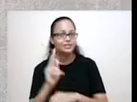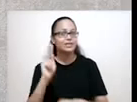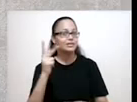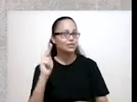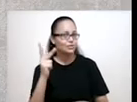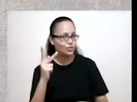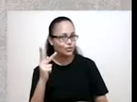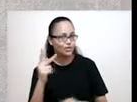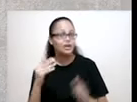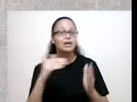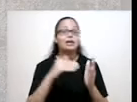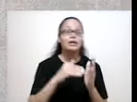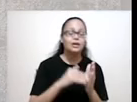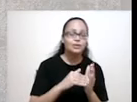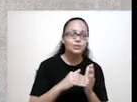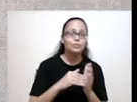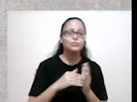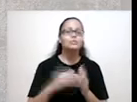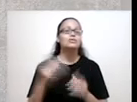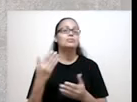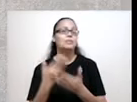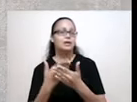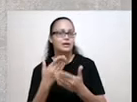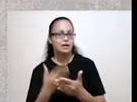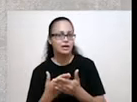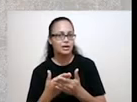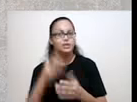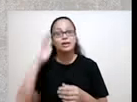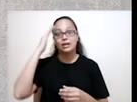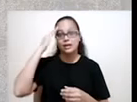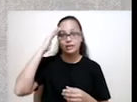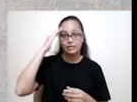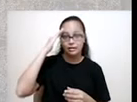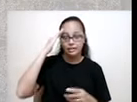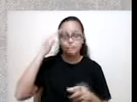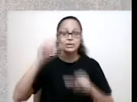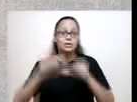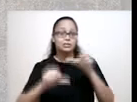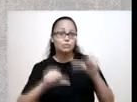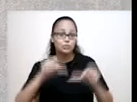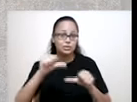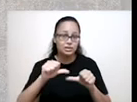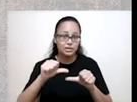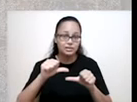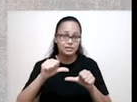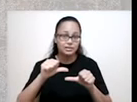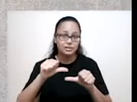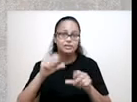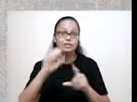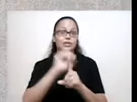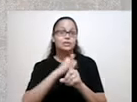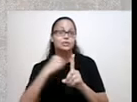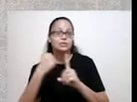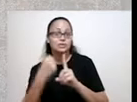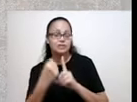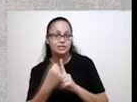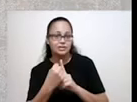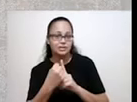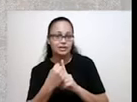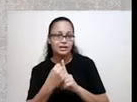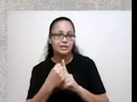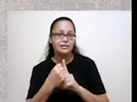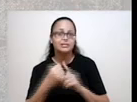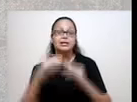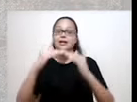nós compreendemos a relação entre as mudanças econômicas e sociais na Baixa Idade Média, na visão dos europeus